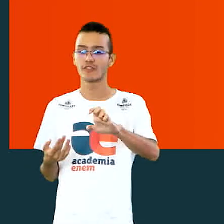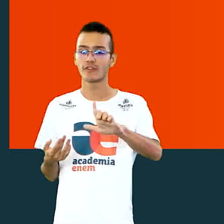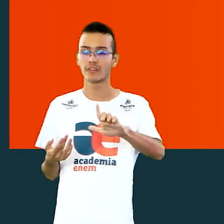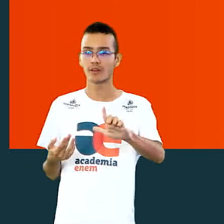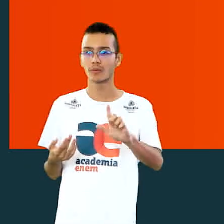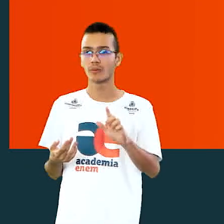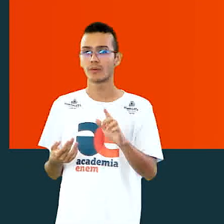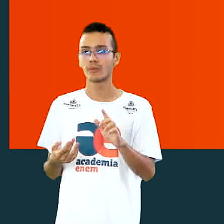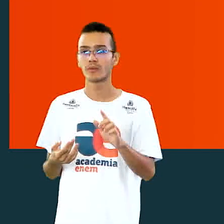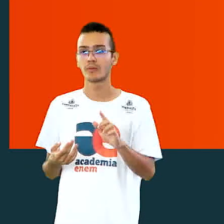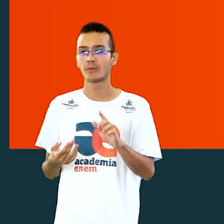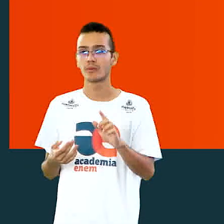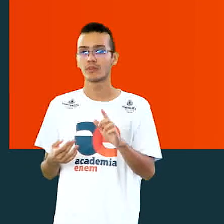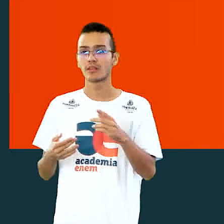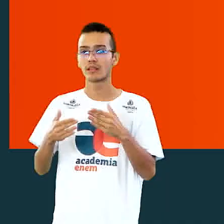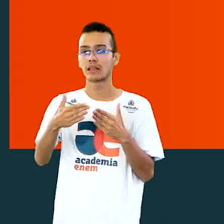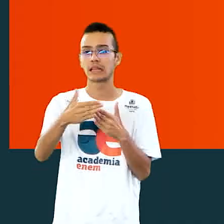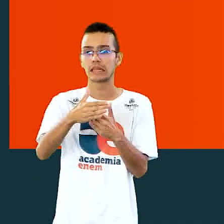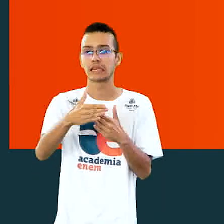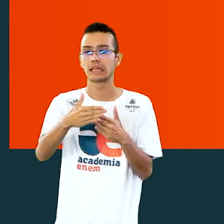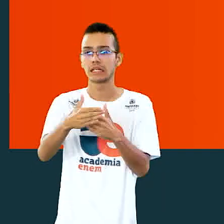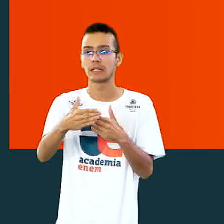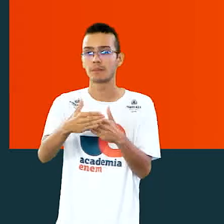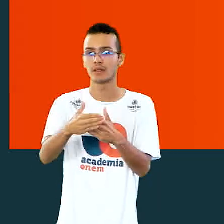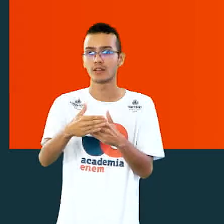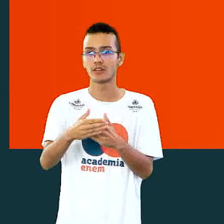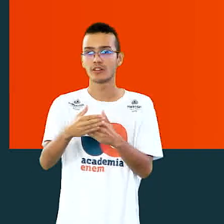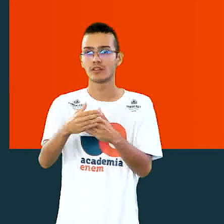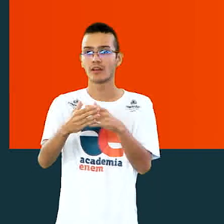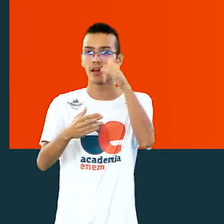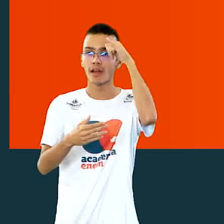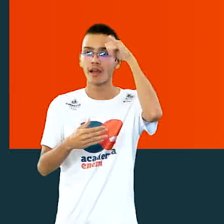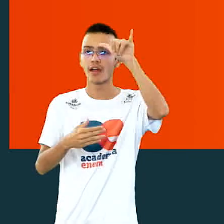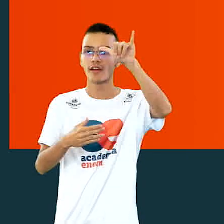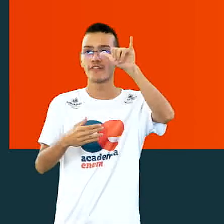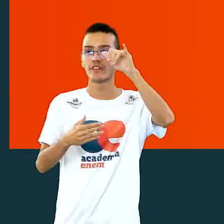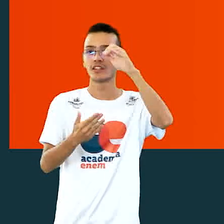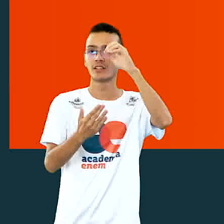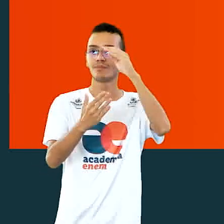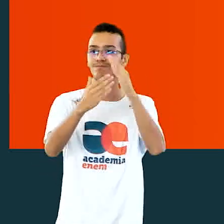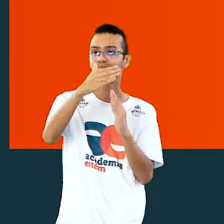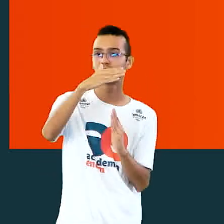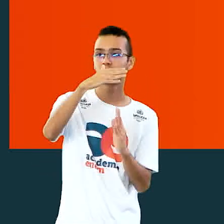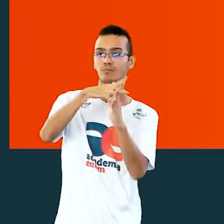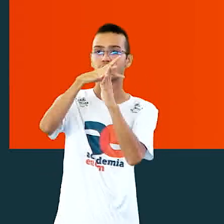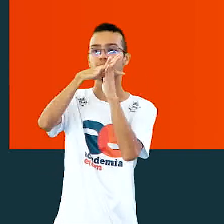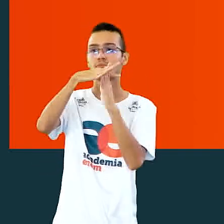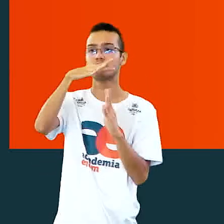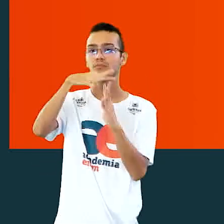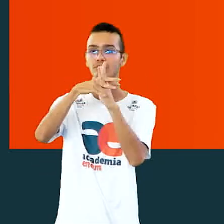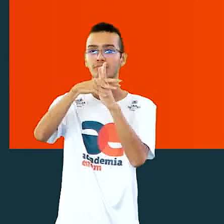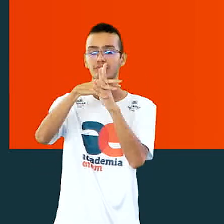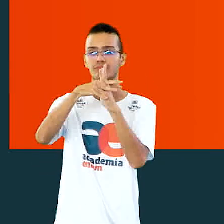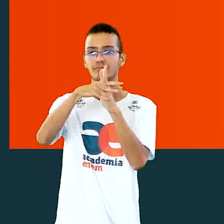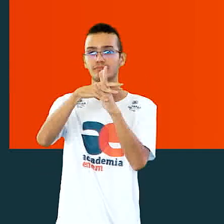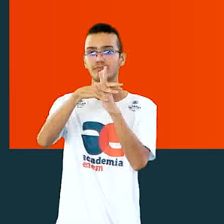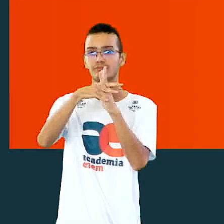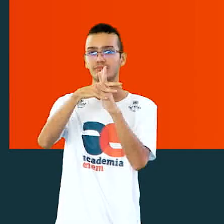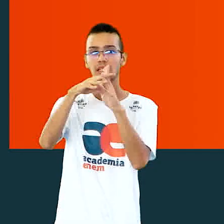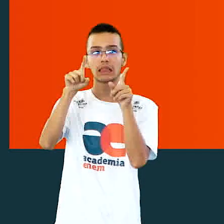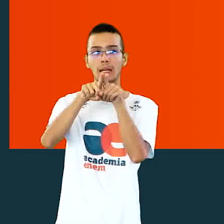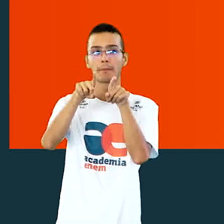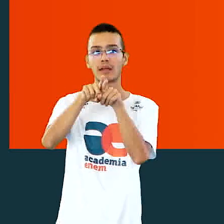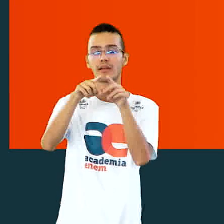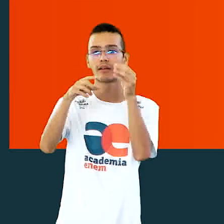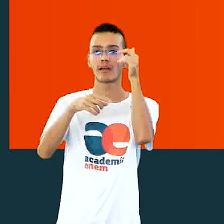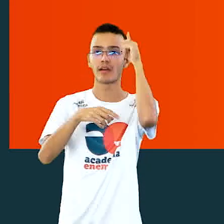do circuito para evitar sobrecargas e a instalação elétrica sofrer